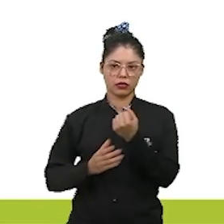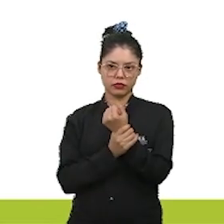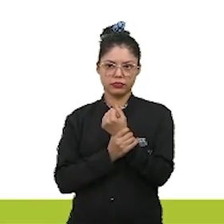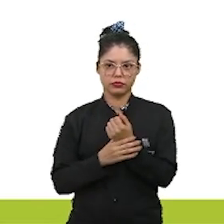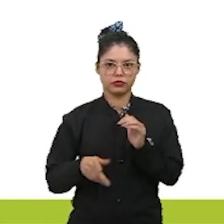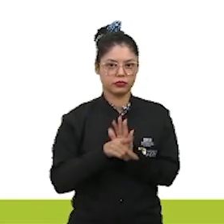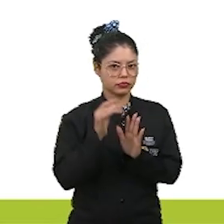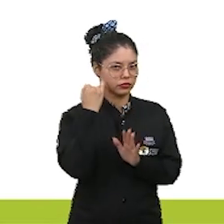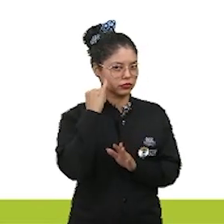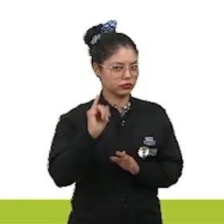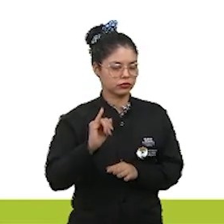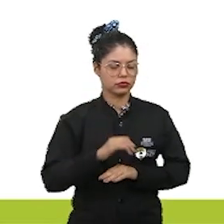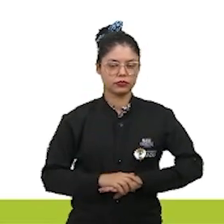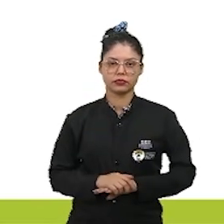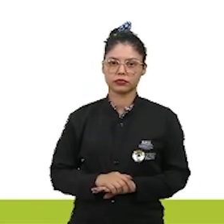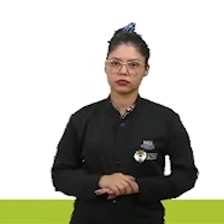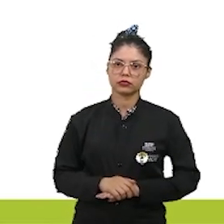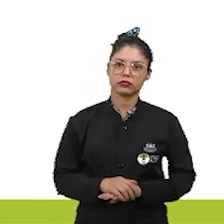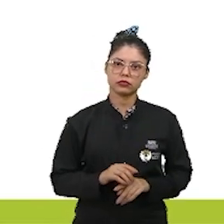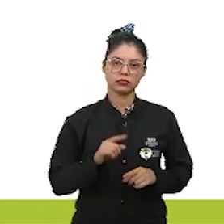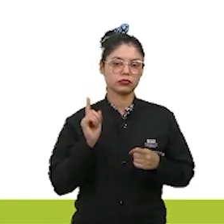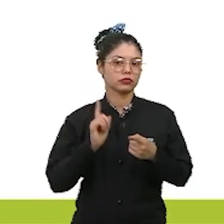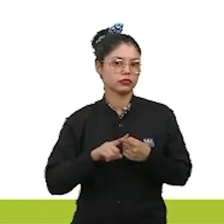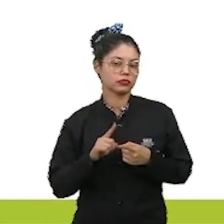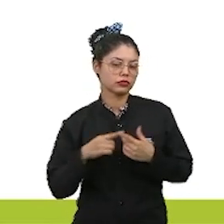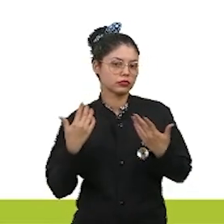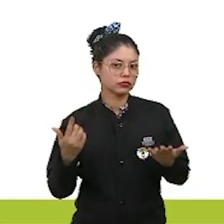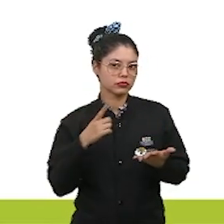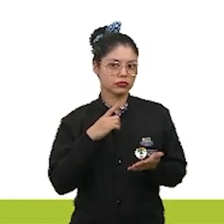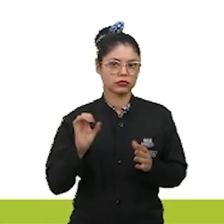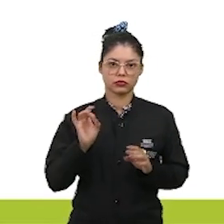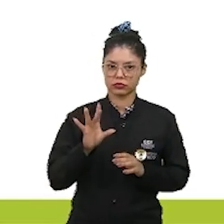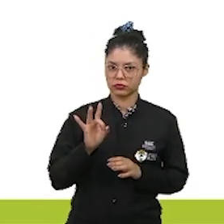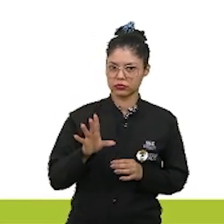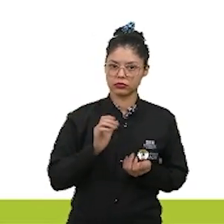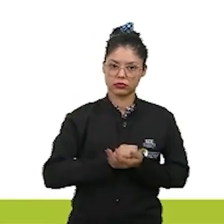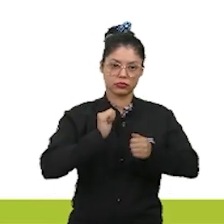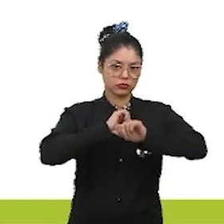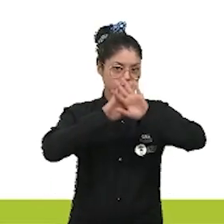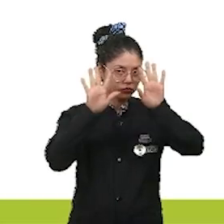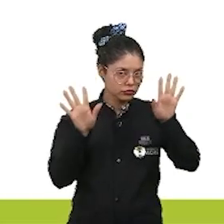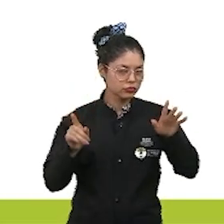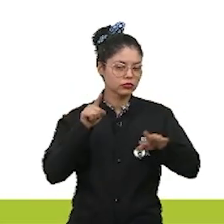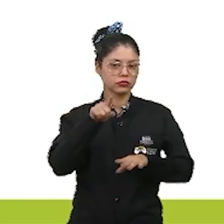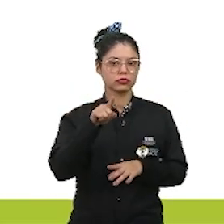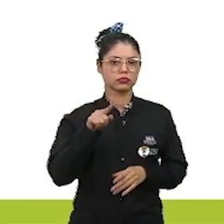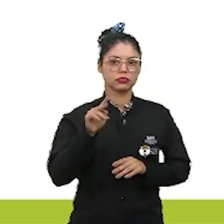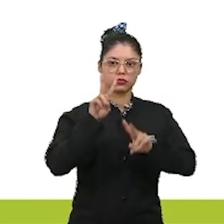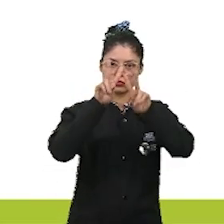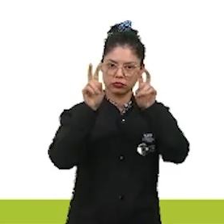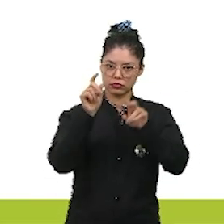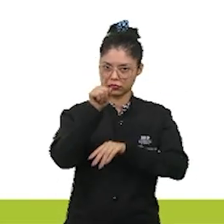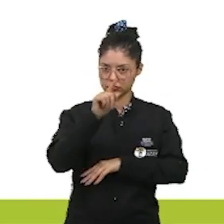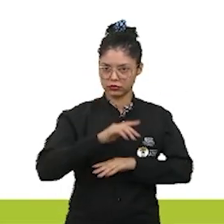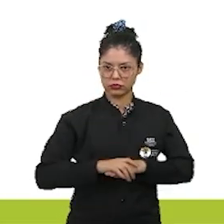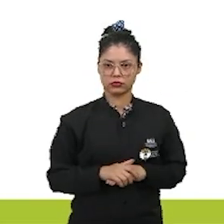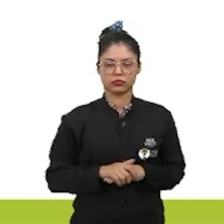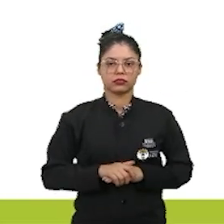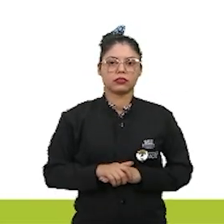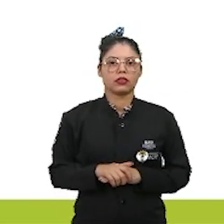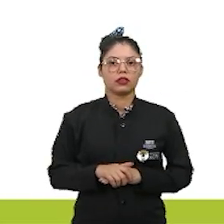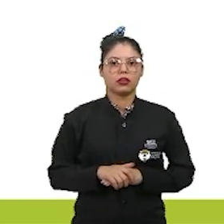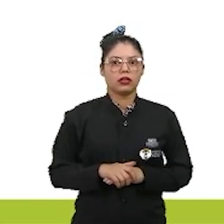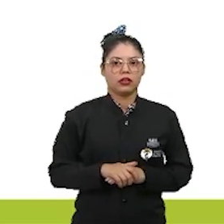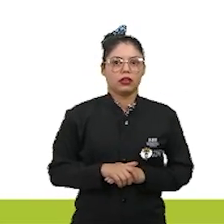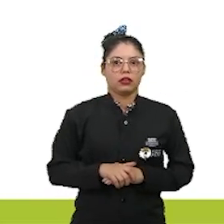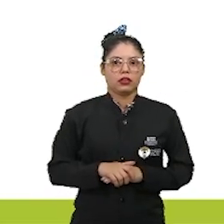àquelas ideias, tá bom? Os textos motivadores é apenas para deixar claro o tema, tá? Mas vamos lá.